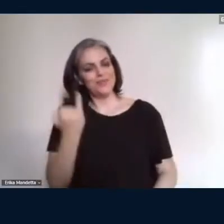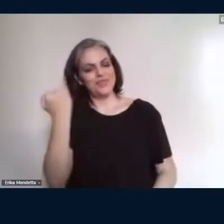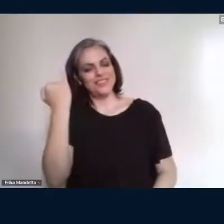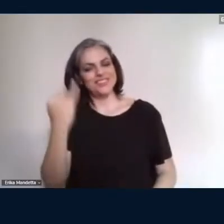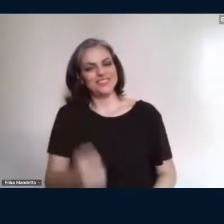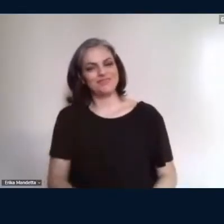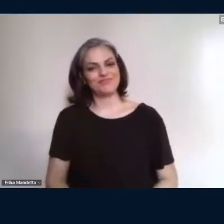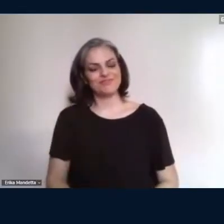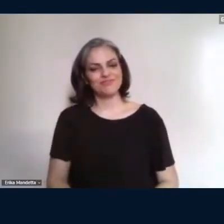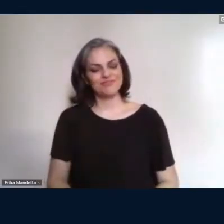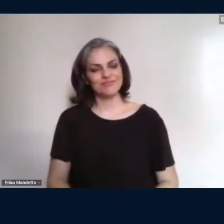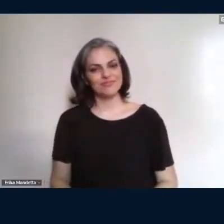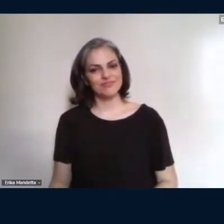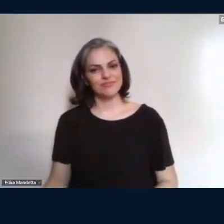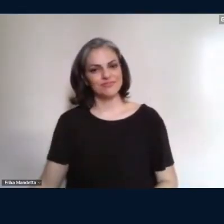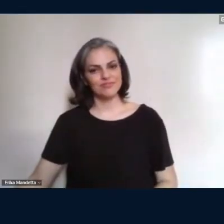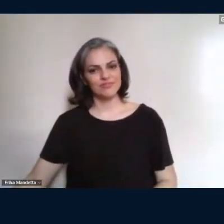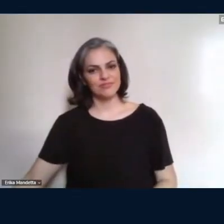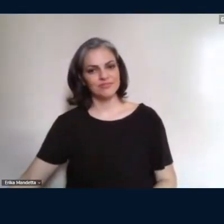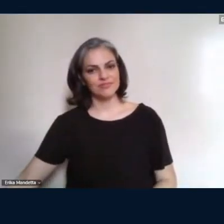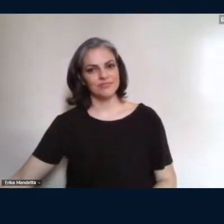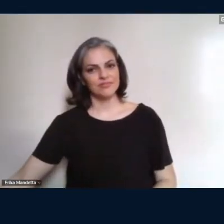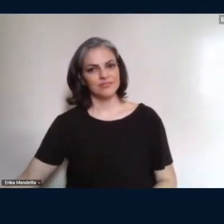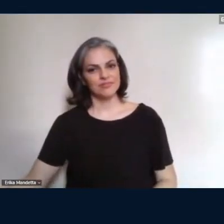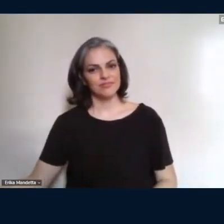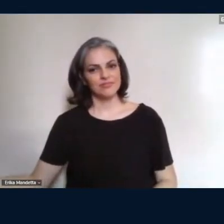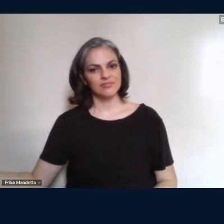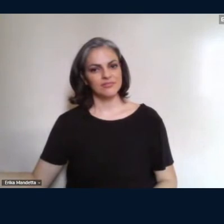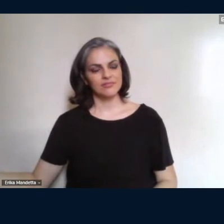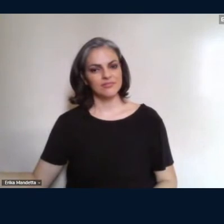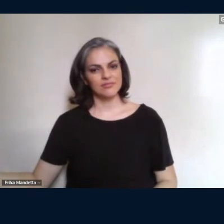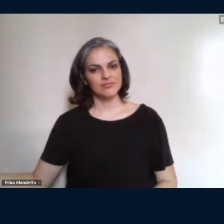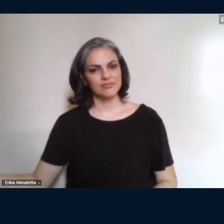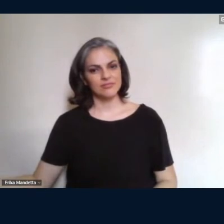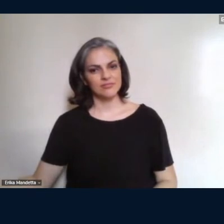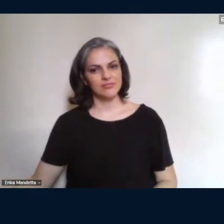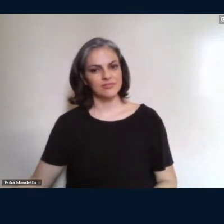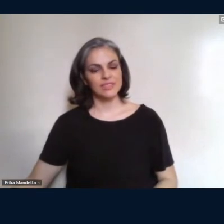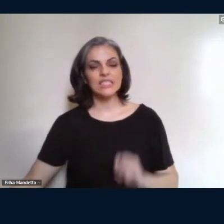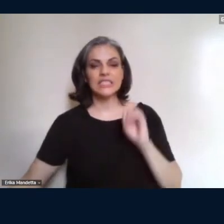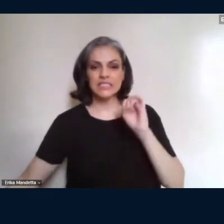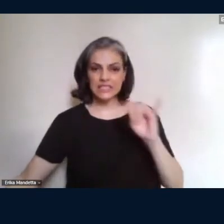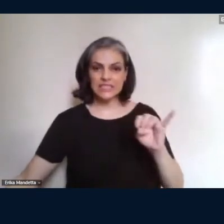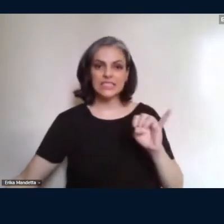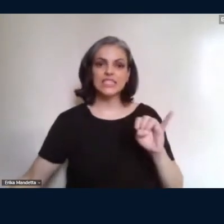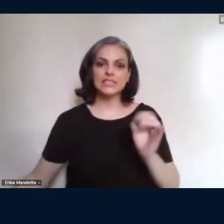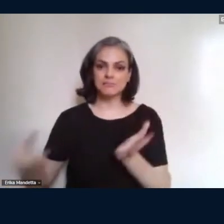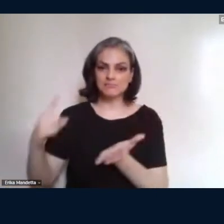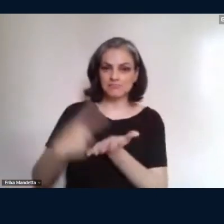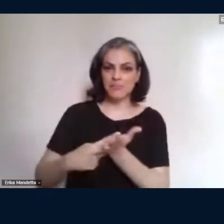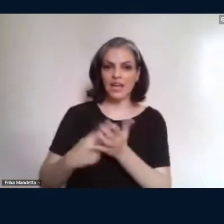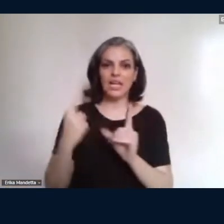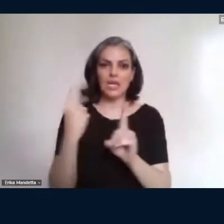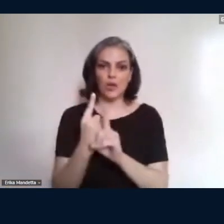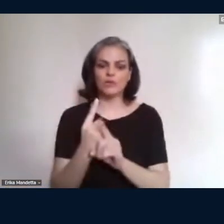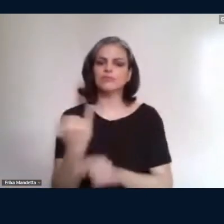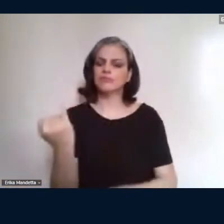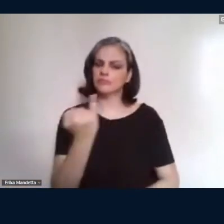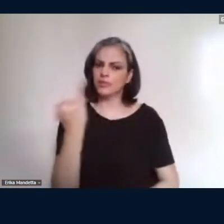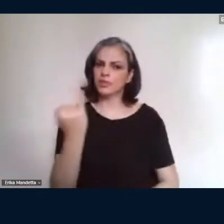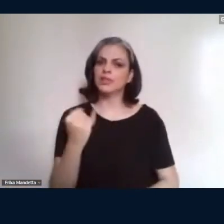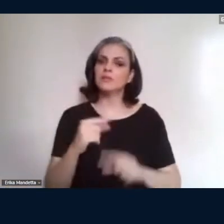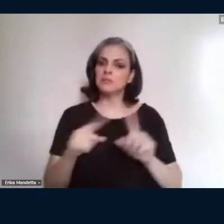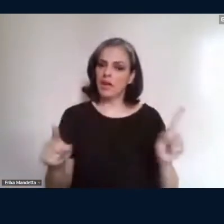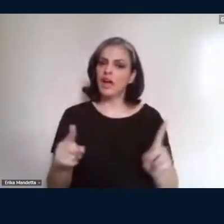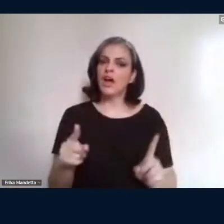Um evento, claro, seria muito importante, mas eu acho que como a Cruz sugeriu um documento bem didático,